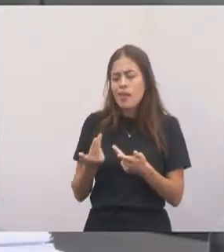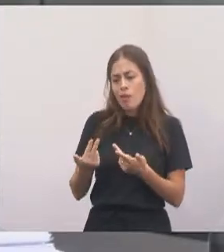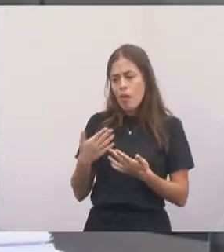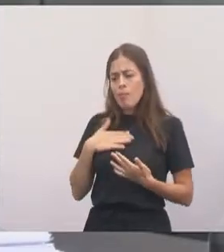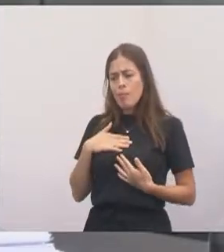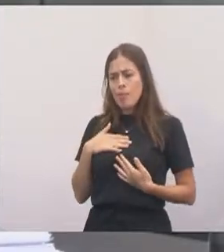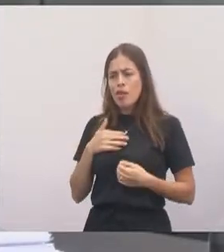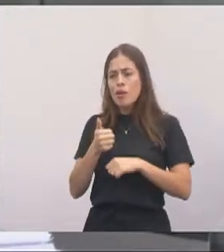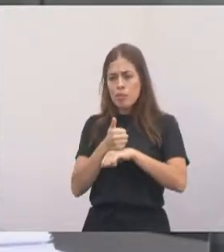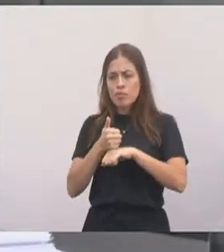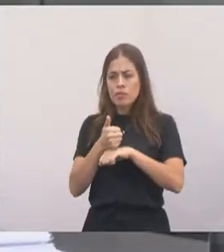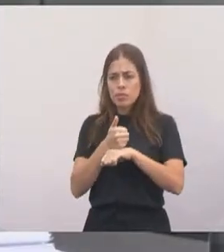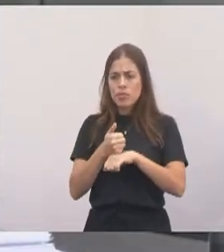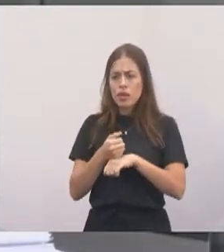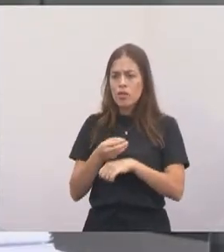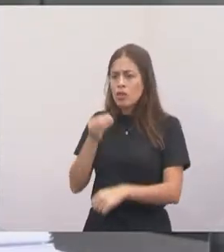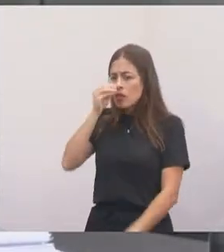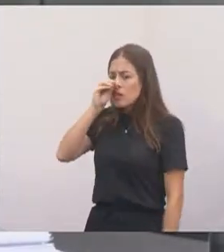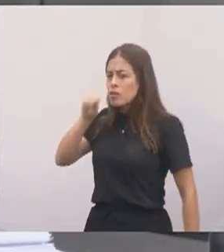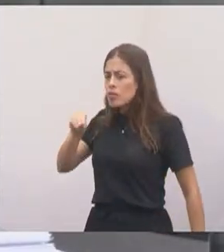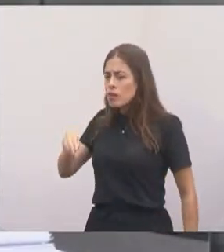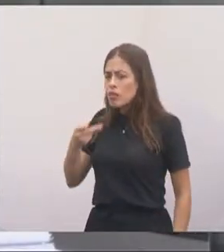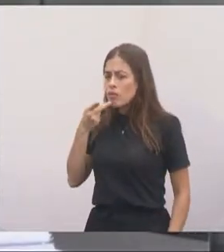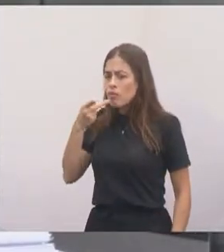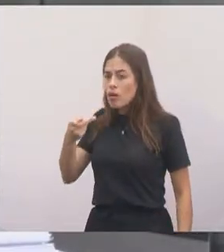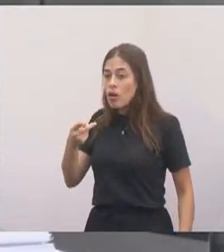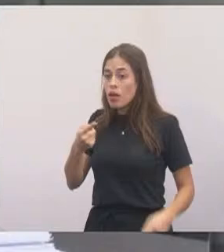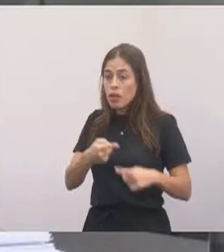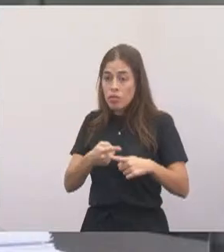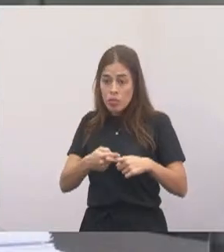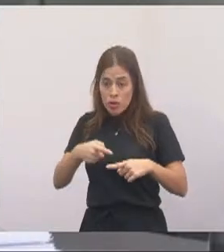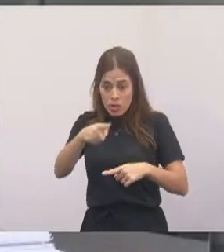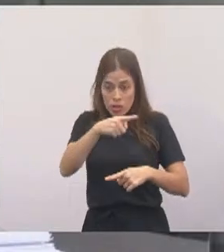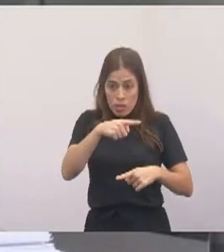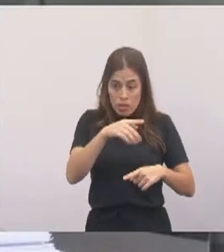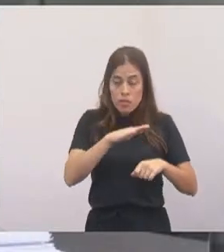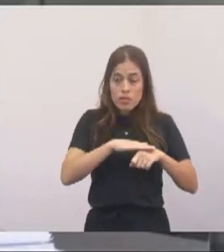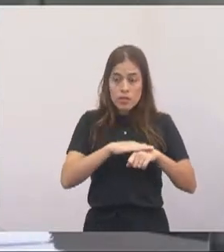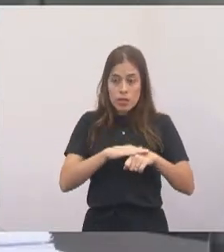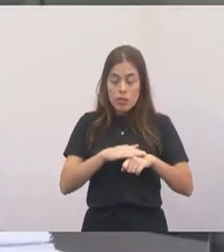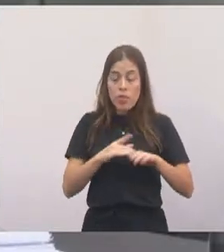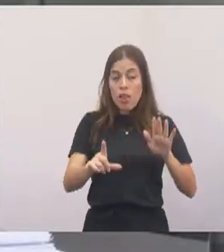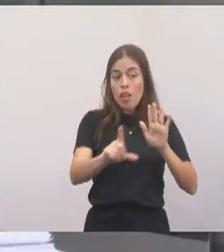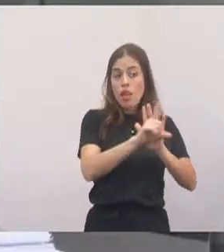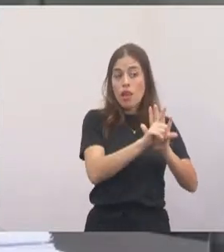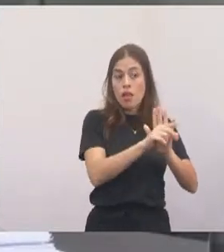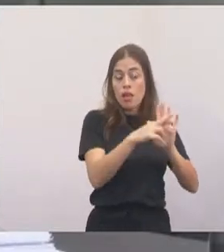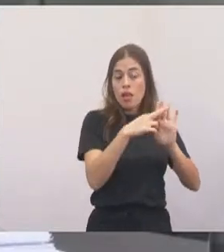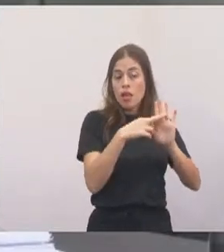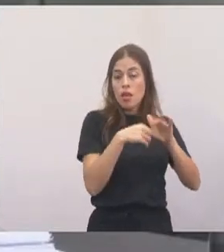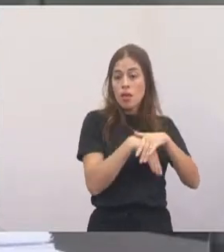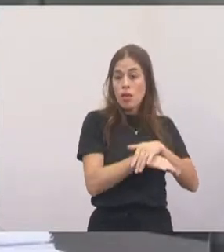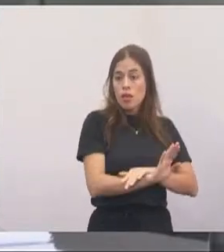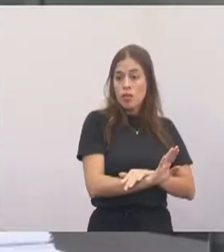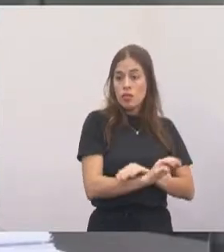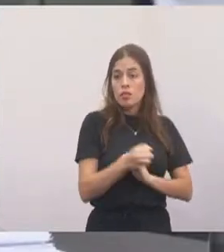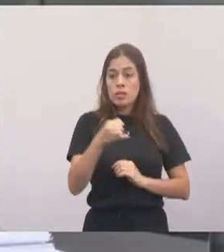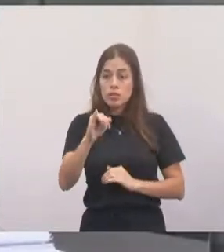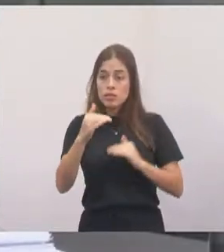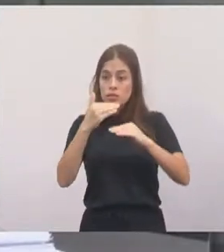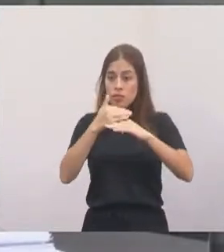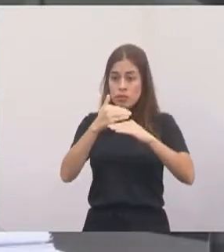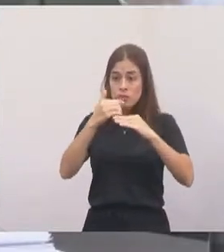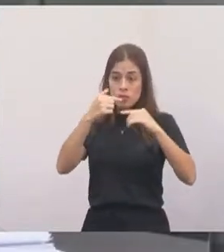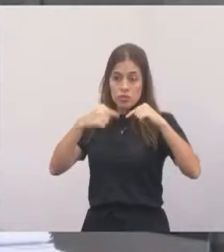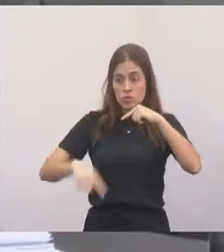aqui repudiar esse tipo de fala, porque fizeram com base nas leis e no regimento. Se você discorda ou não, tem